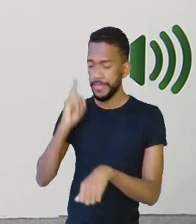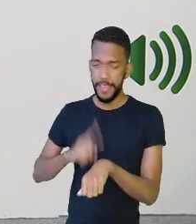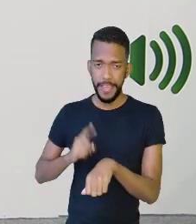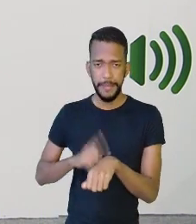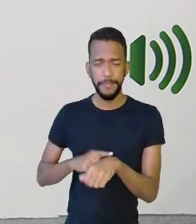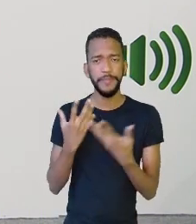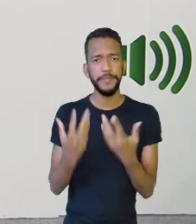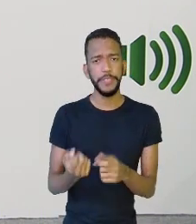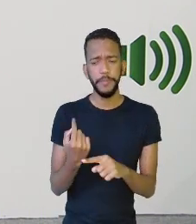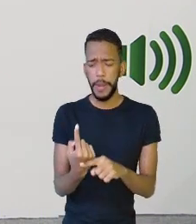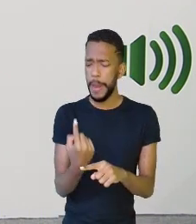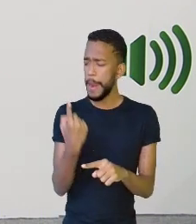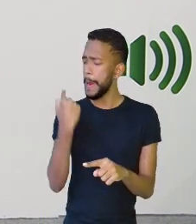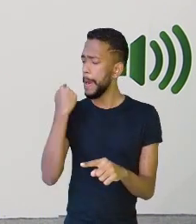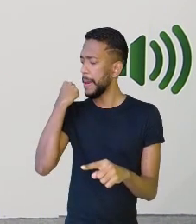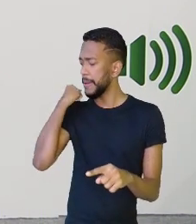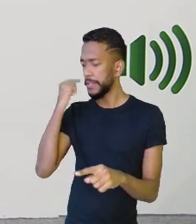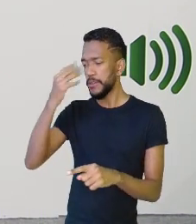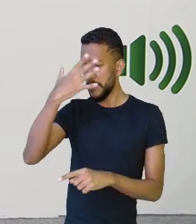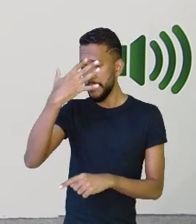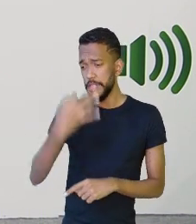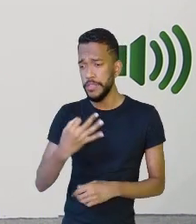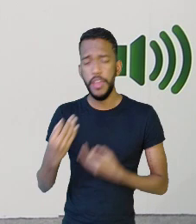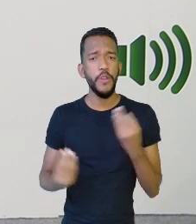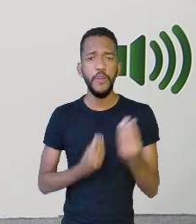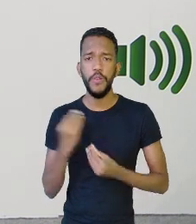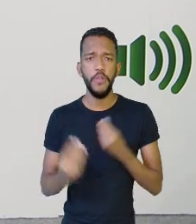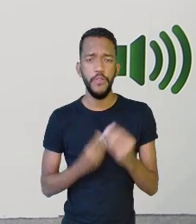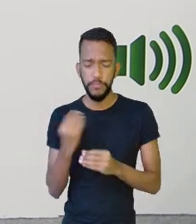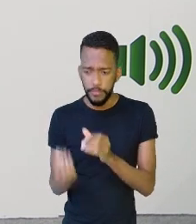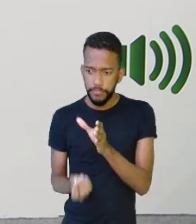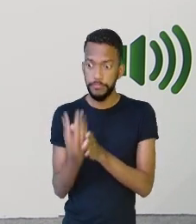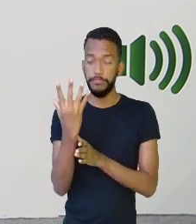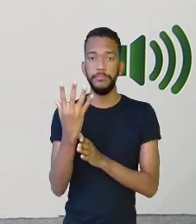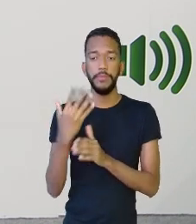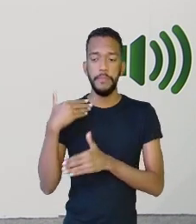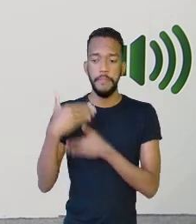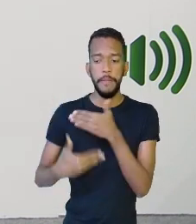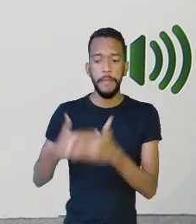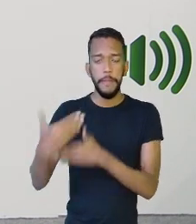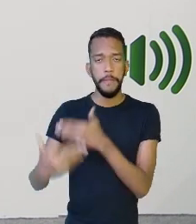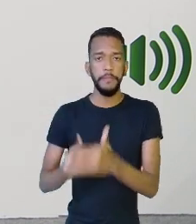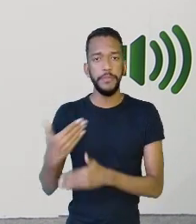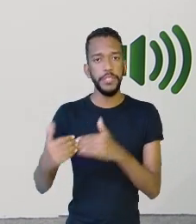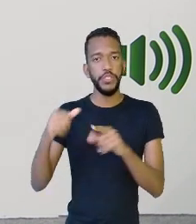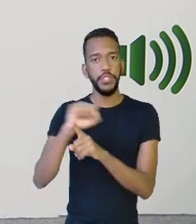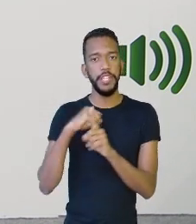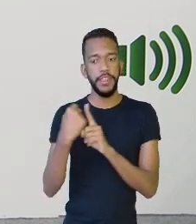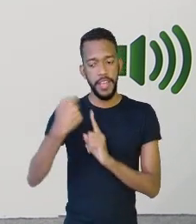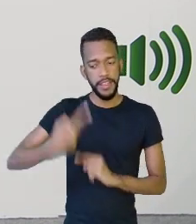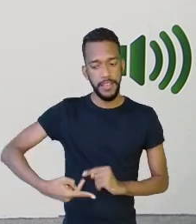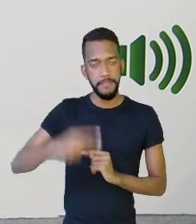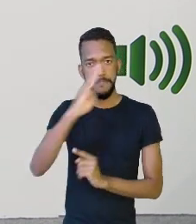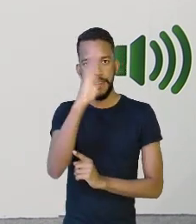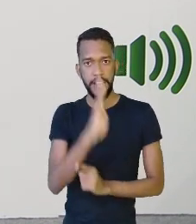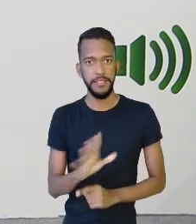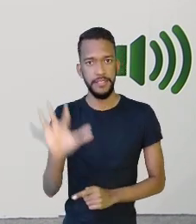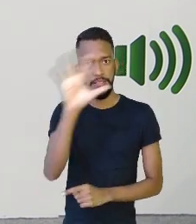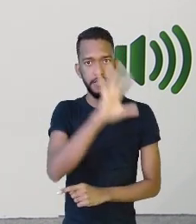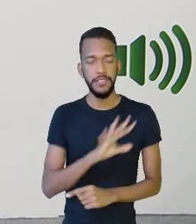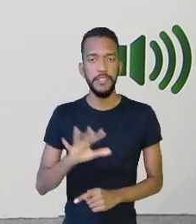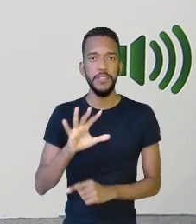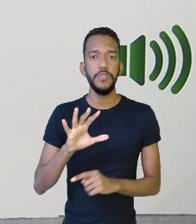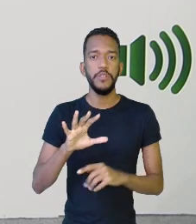voltar no tempo, compreender como se deu a construção da sociedade no Brasil colônia